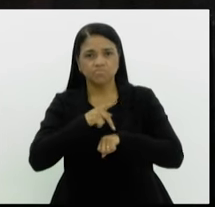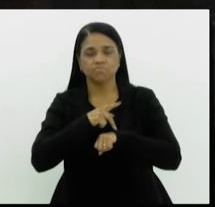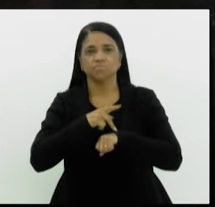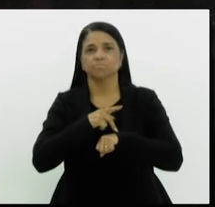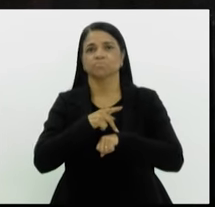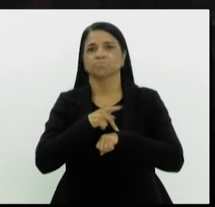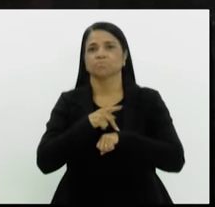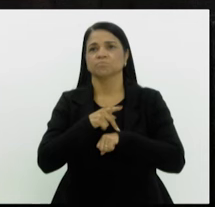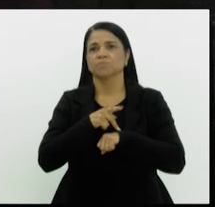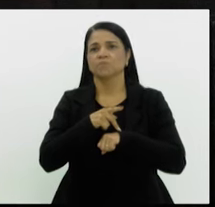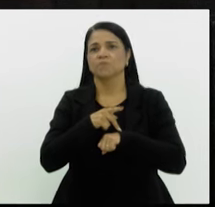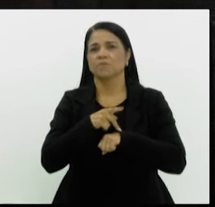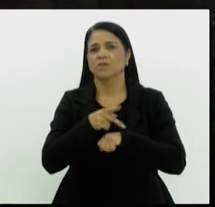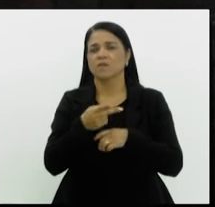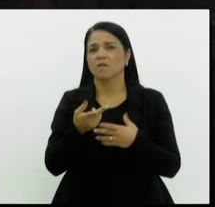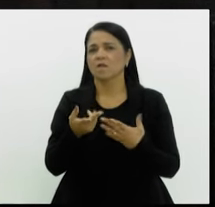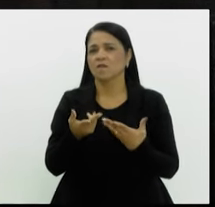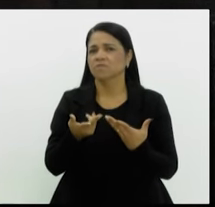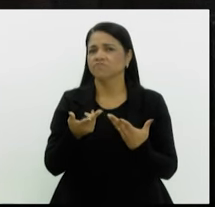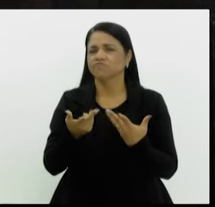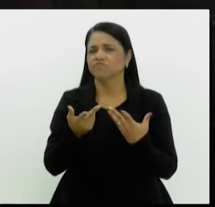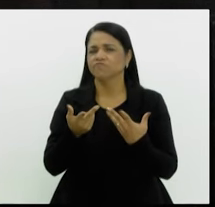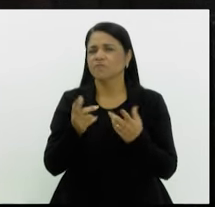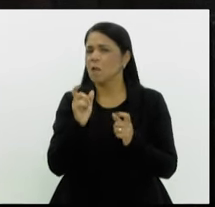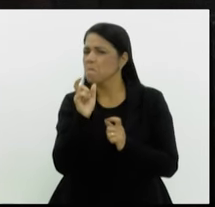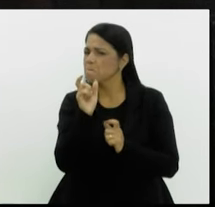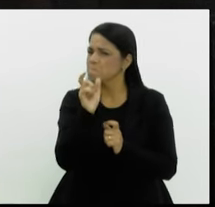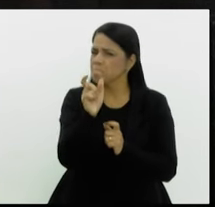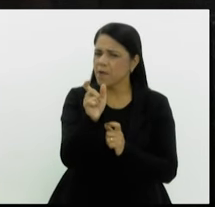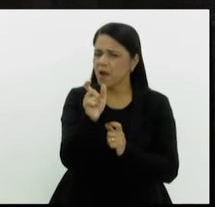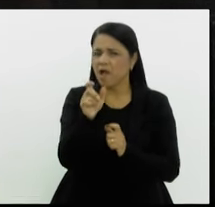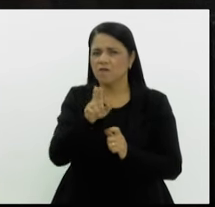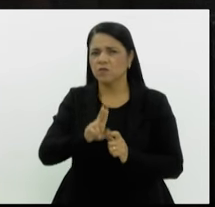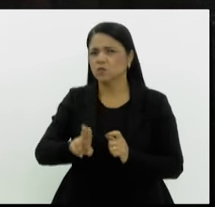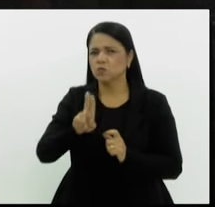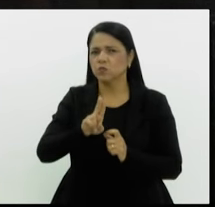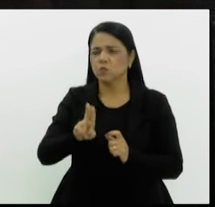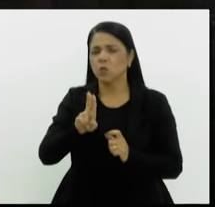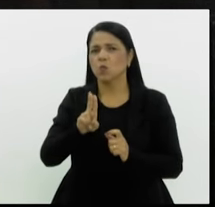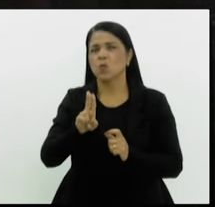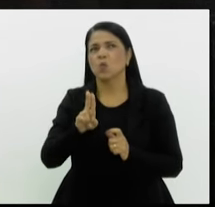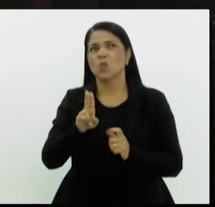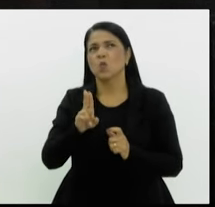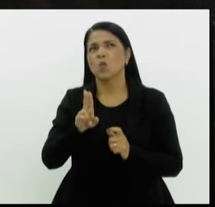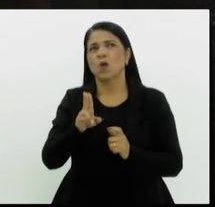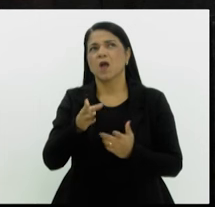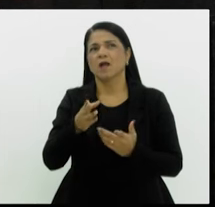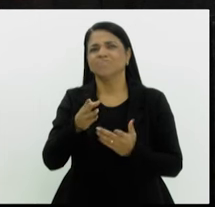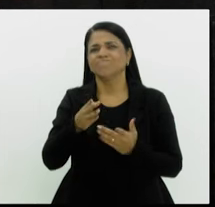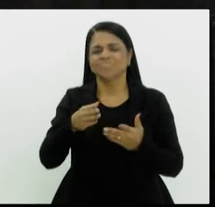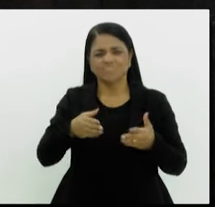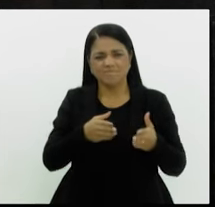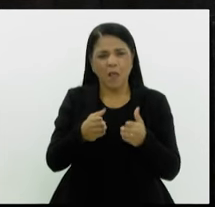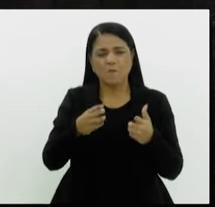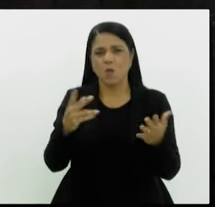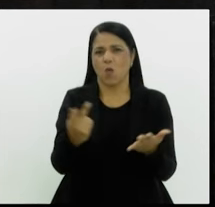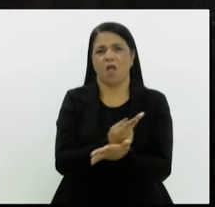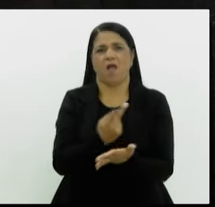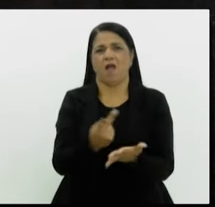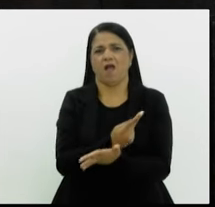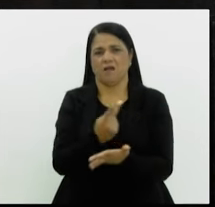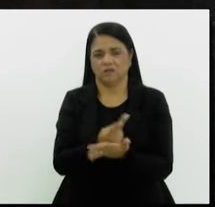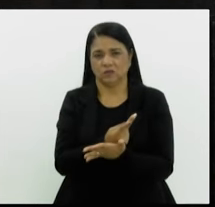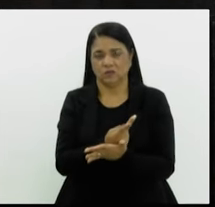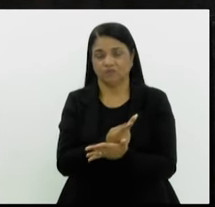está com... ele usou uma expressão, não é, foi desgovernado. Ele falou o seguinte, que está no rumo errado.